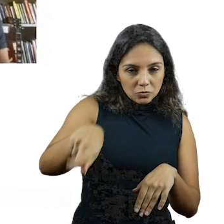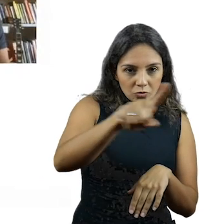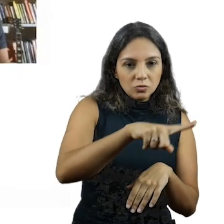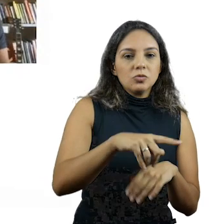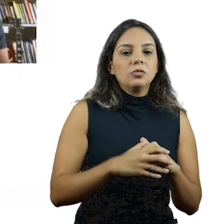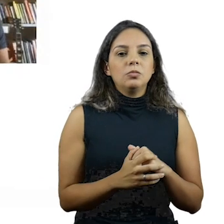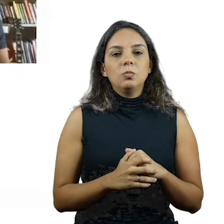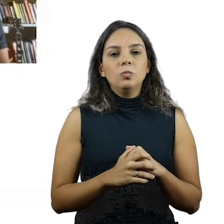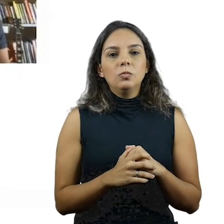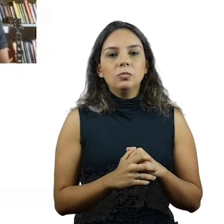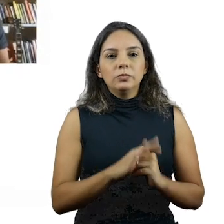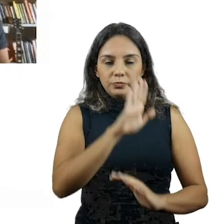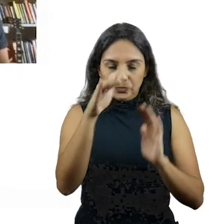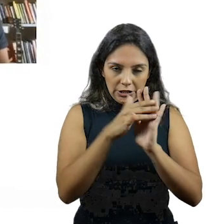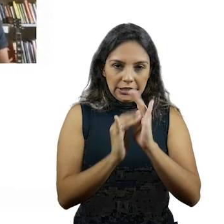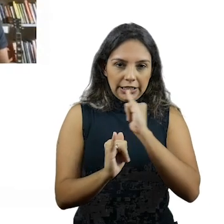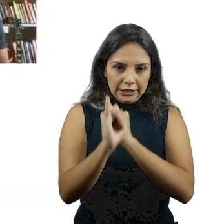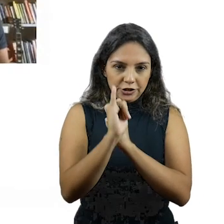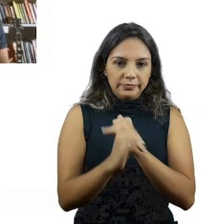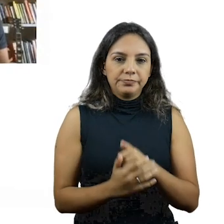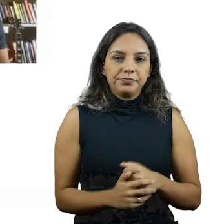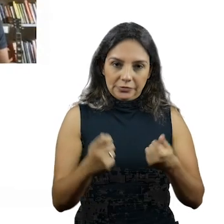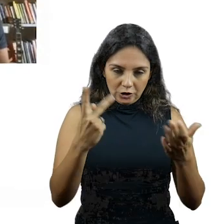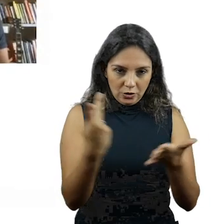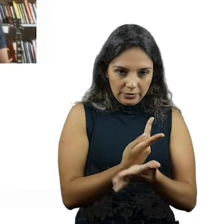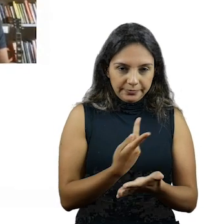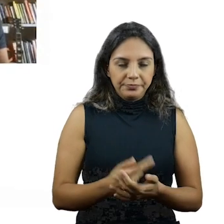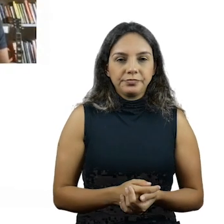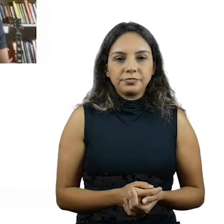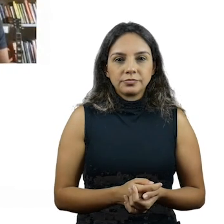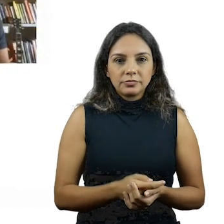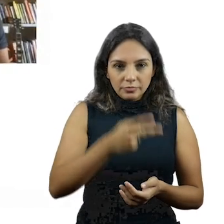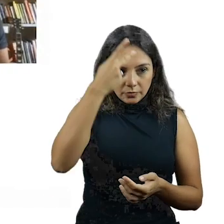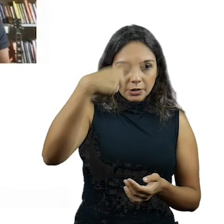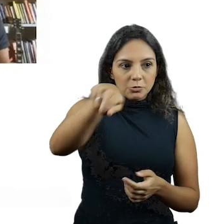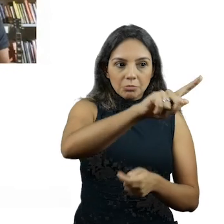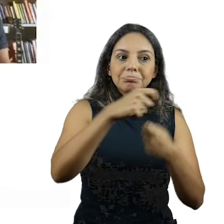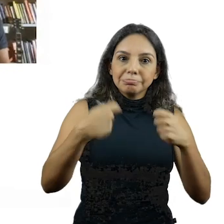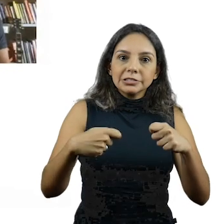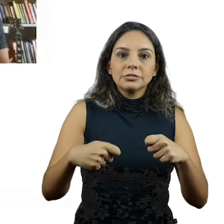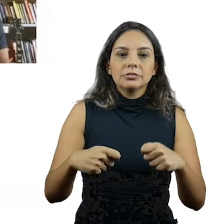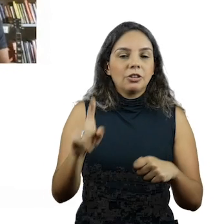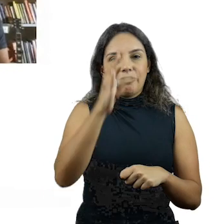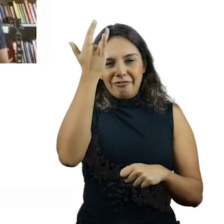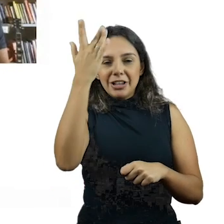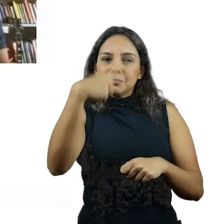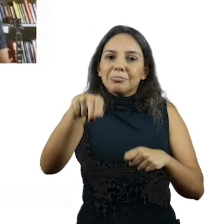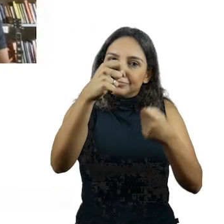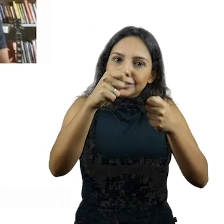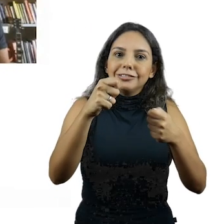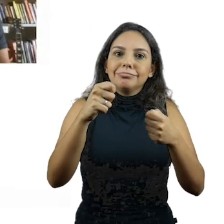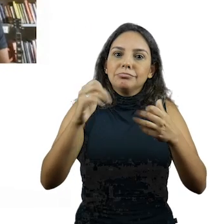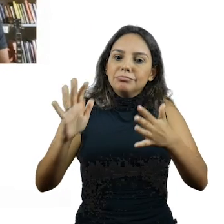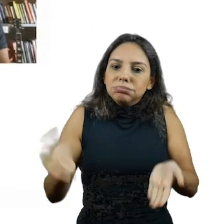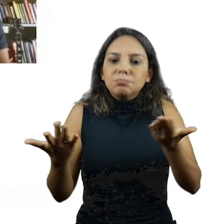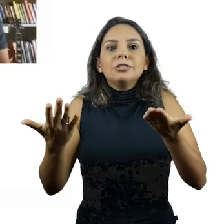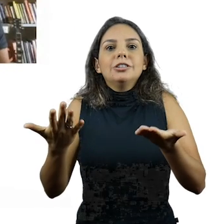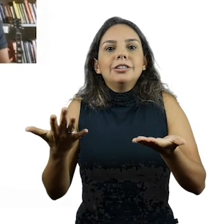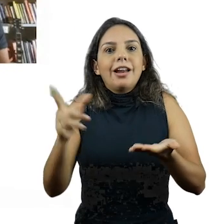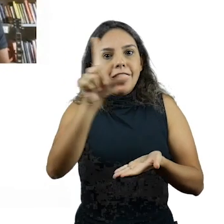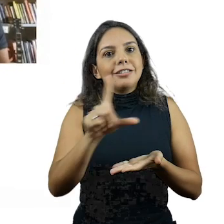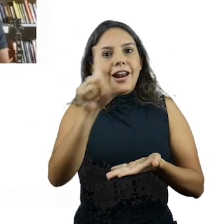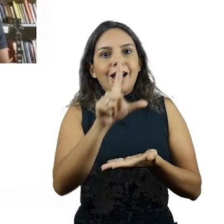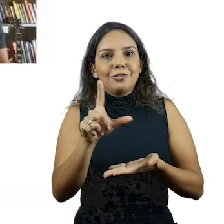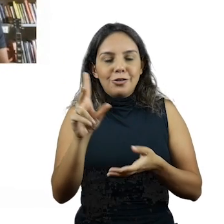mesmo que seja todo virtual. Tem que acontecer, as pessoas precisam disso. Não está fácil para ninguém.